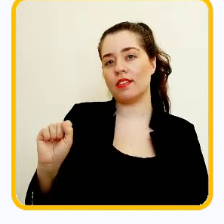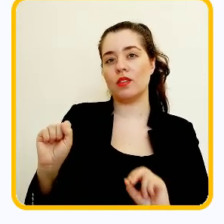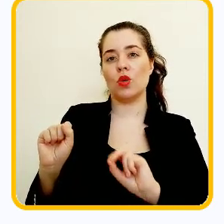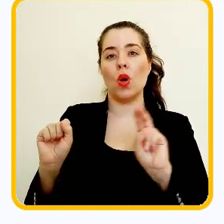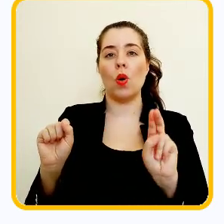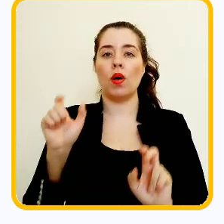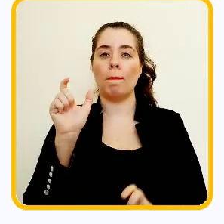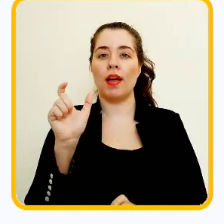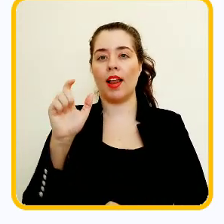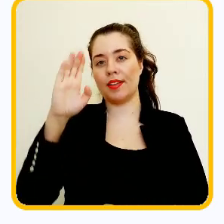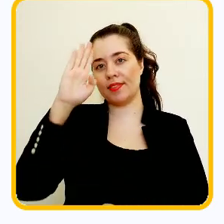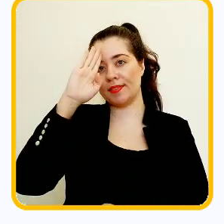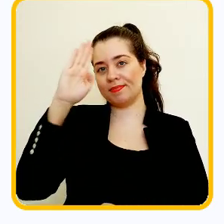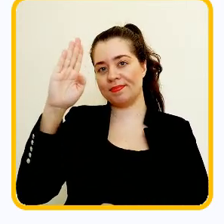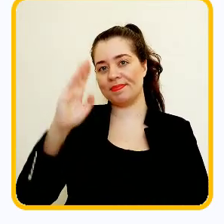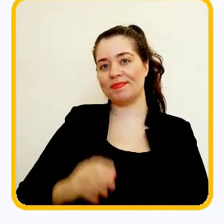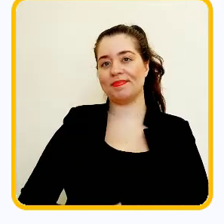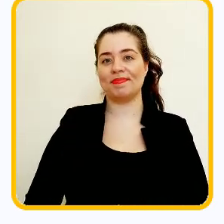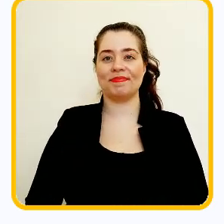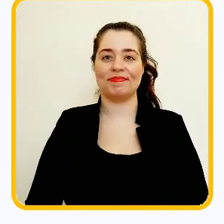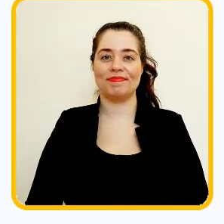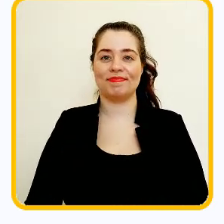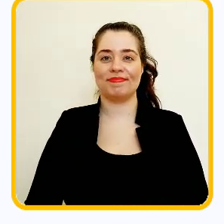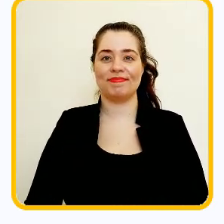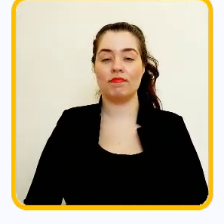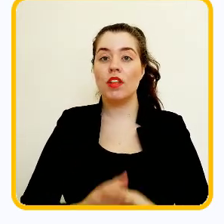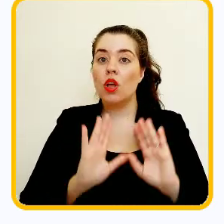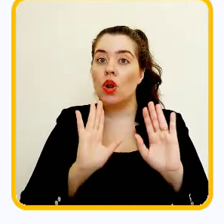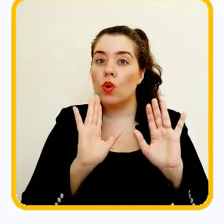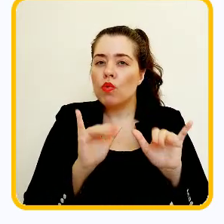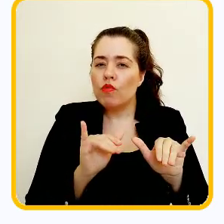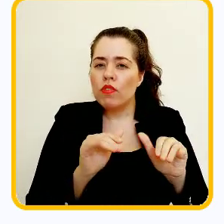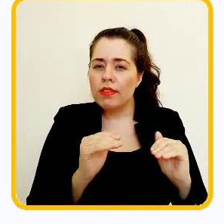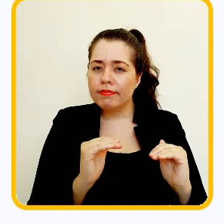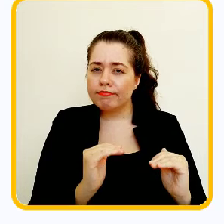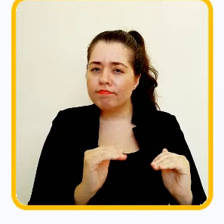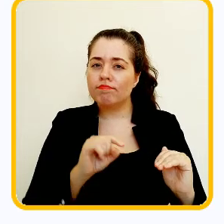Por fim, você pode fazer um anexo adicional.